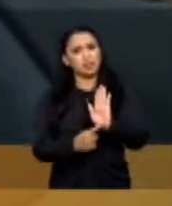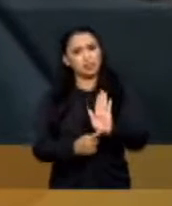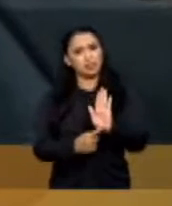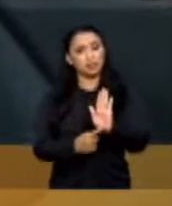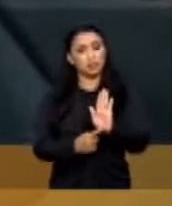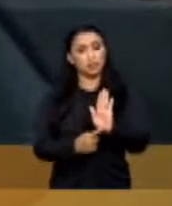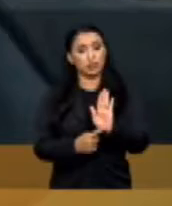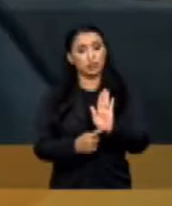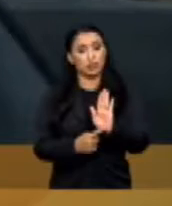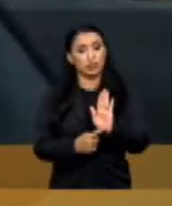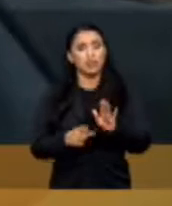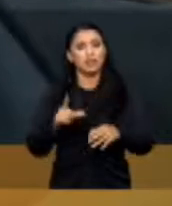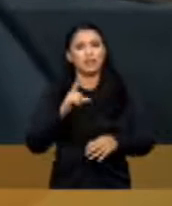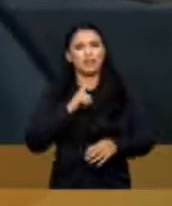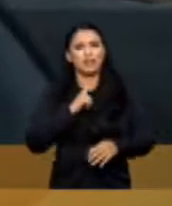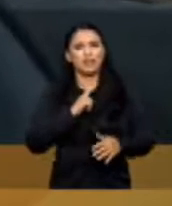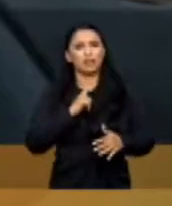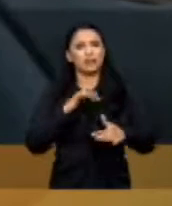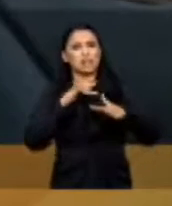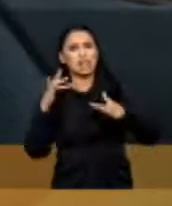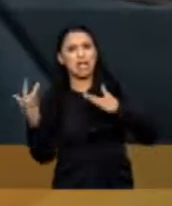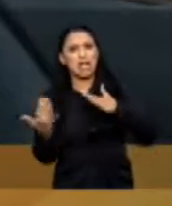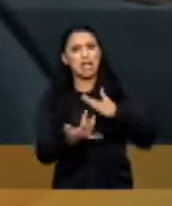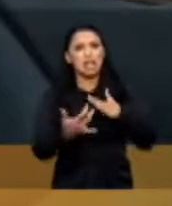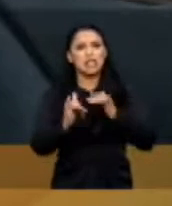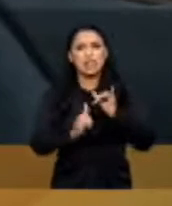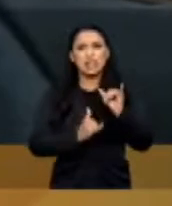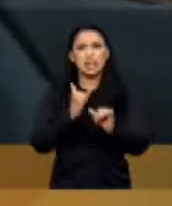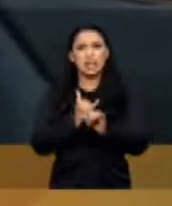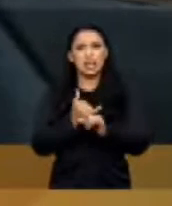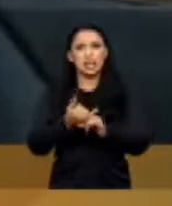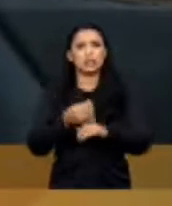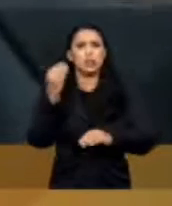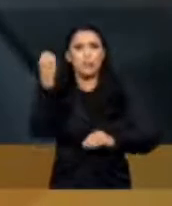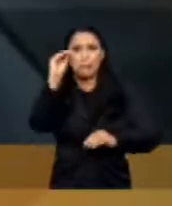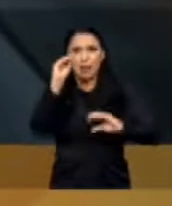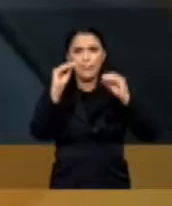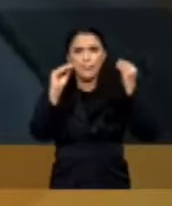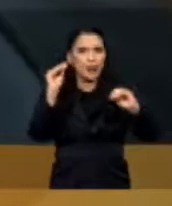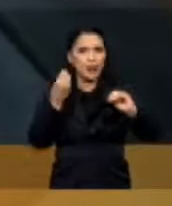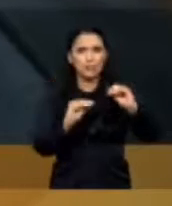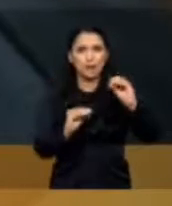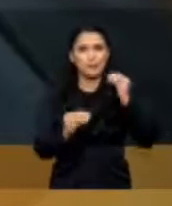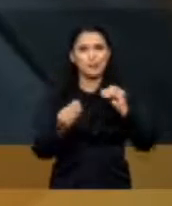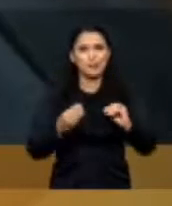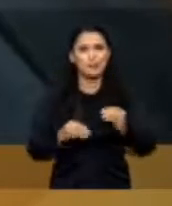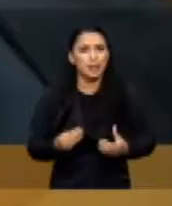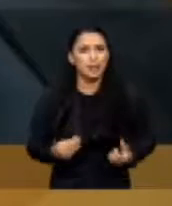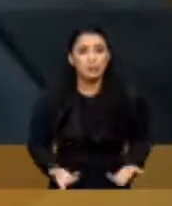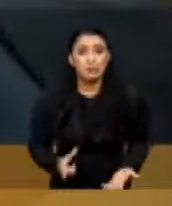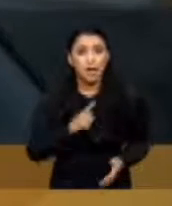em excesso por redes de comunicação de internet e sociais, isso